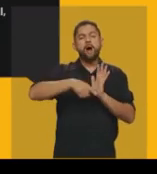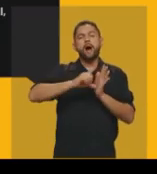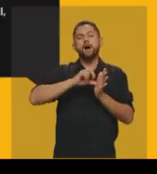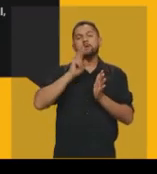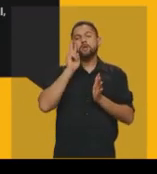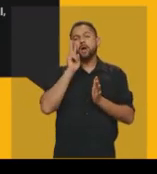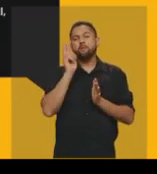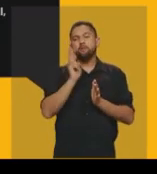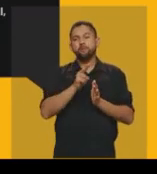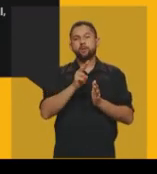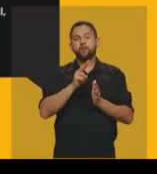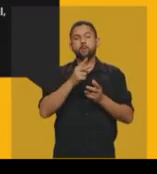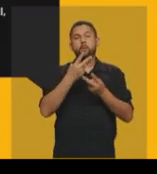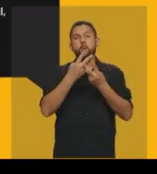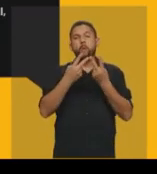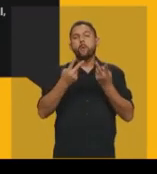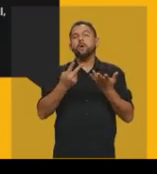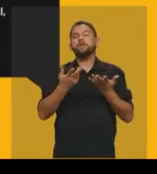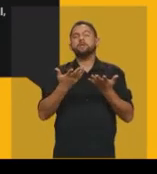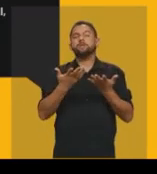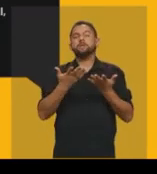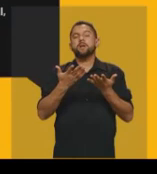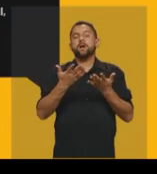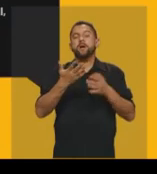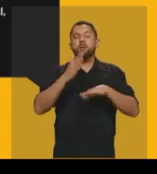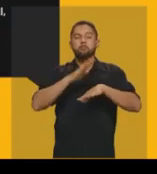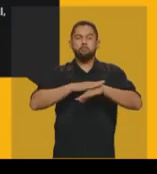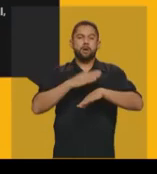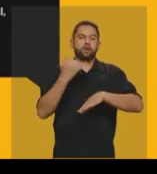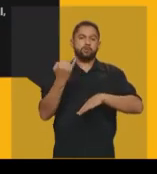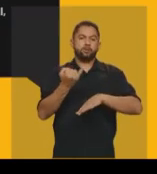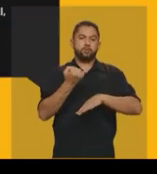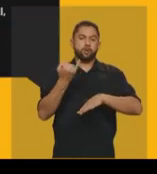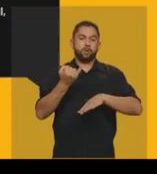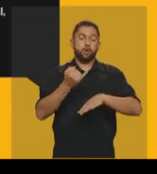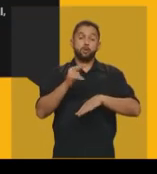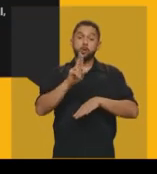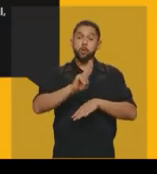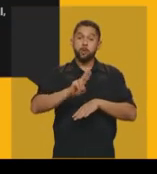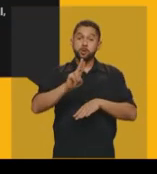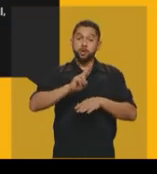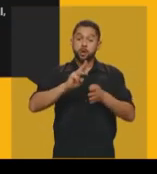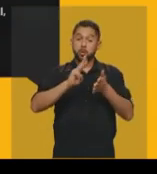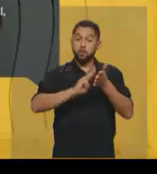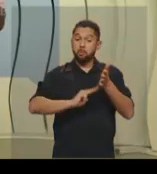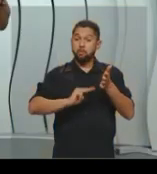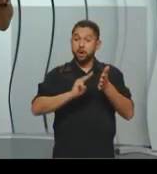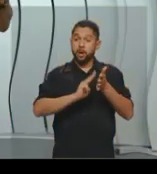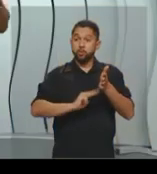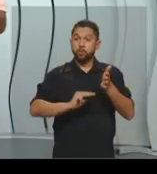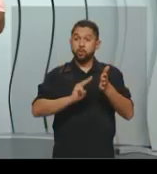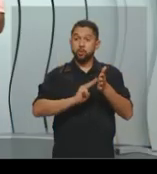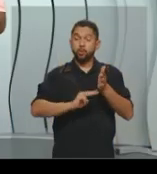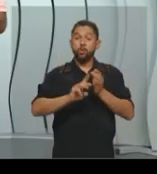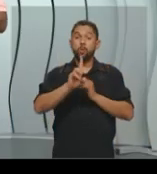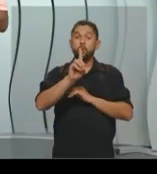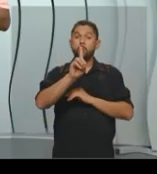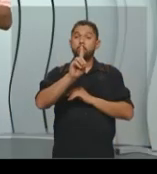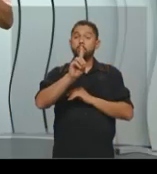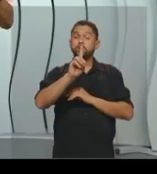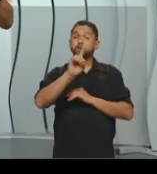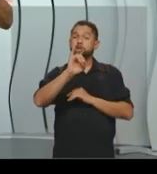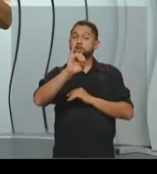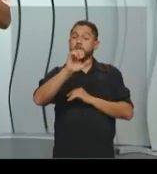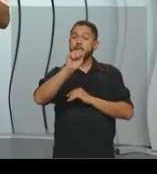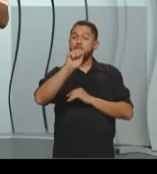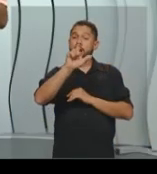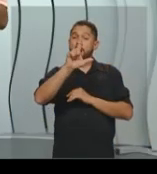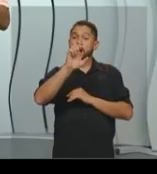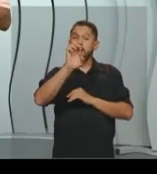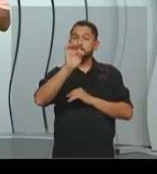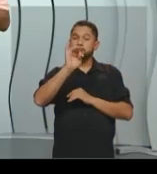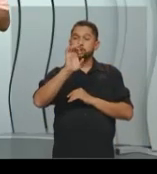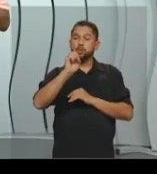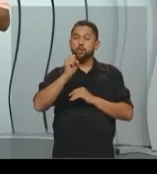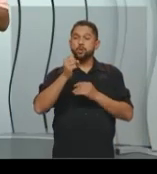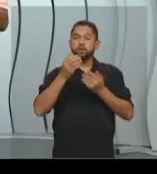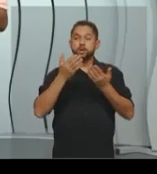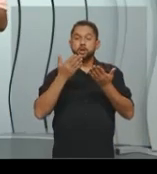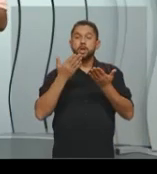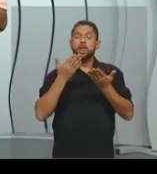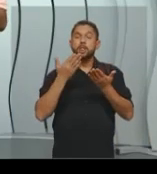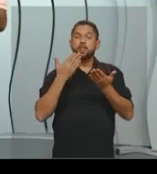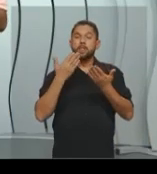nas coisas particulares através do método dialético. Então, através do debate, através do